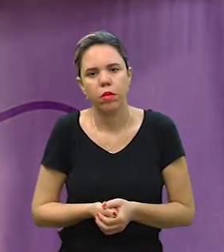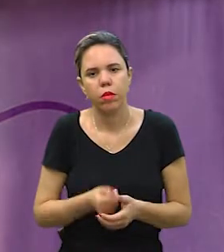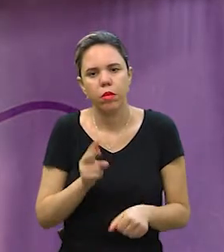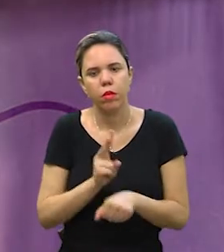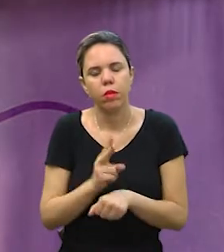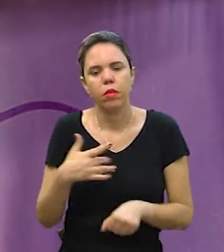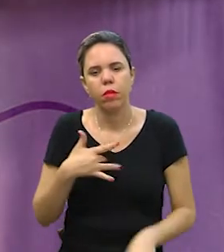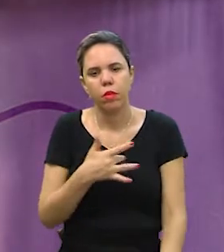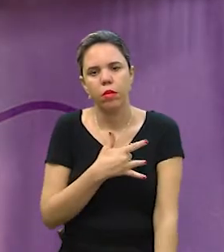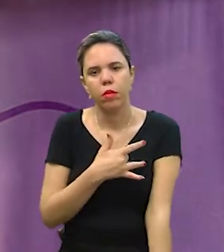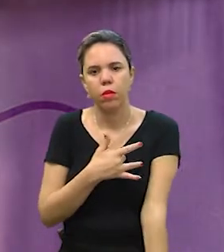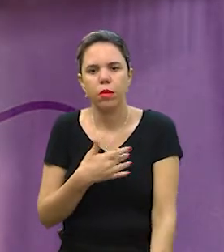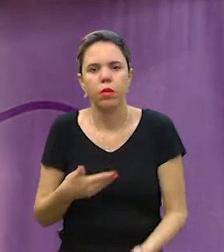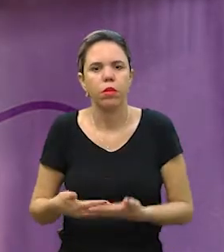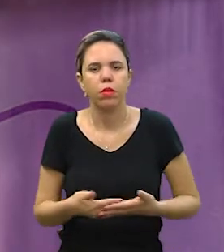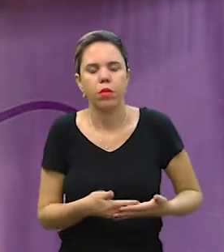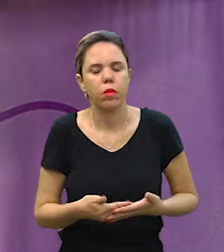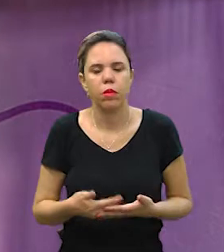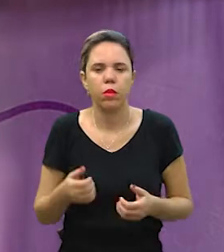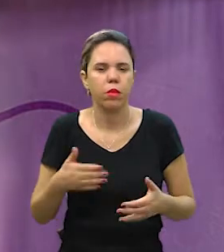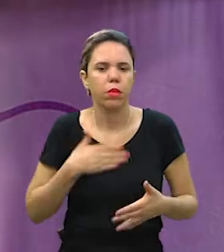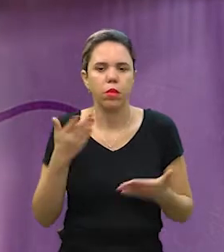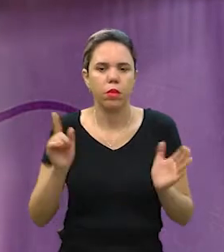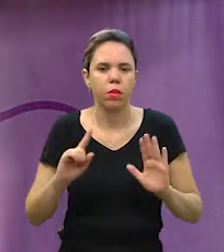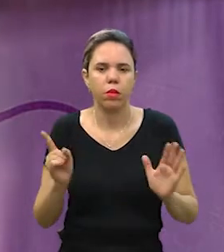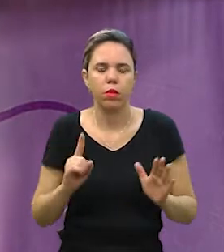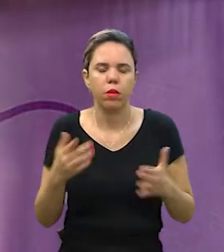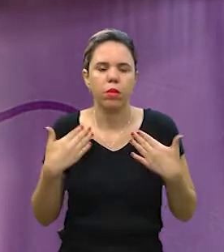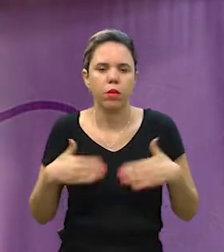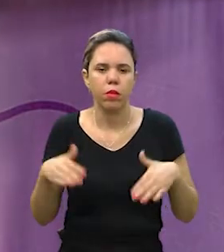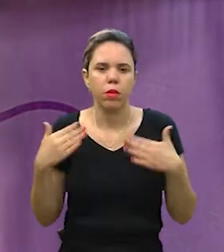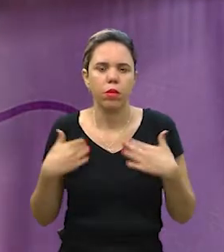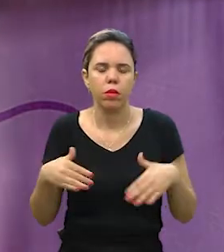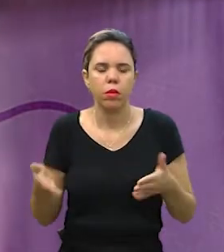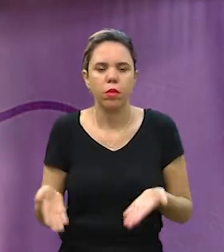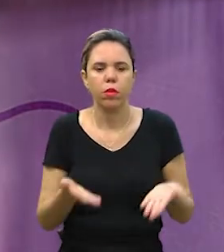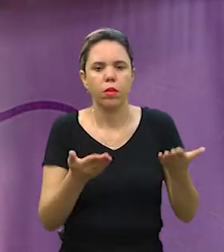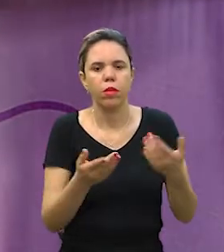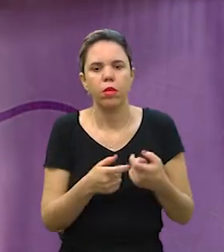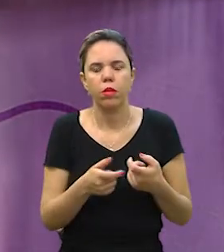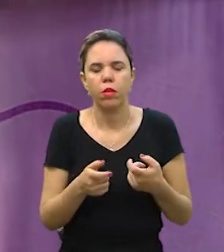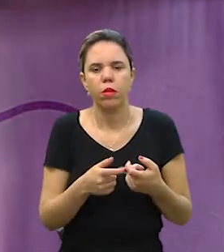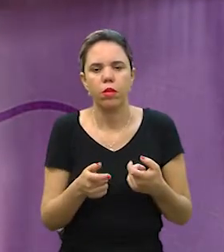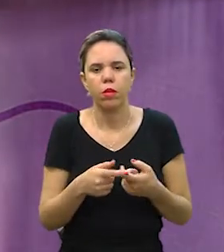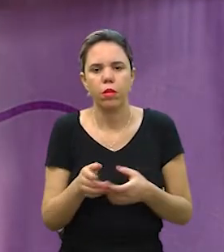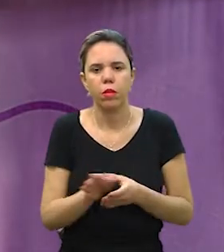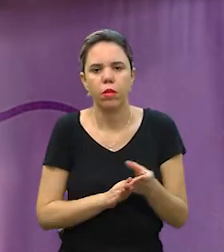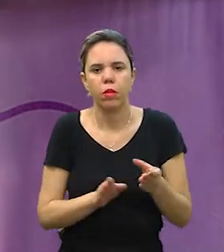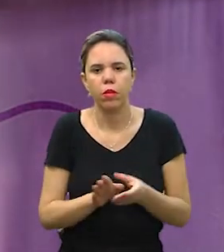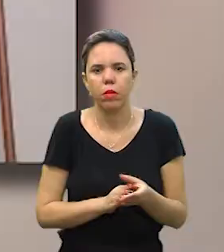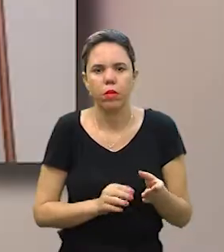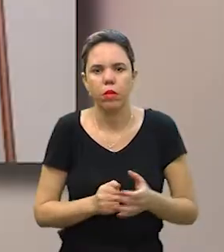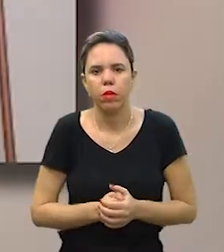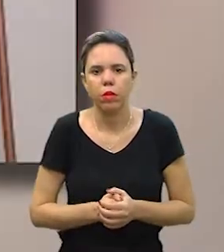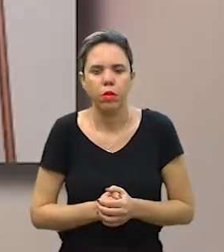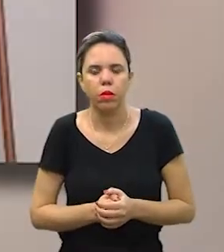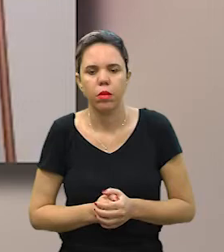Para cuidar da saúde do bebê, para não se assustar, para manter a calma, quando levar ao médico, qual que é a orientação?